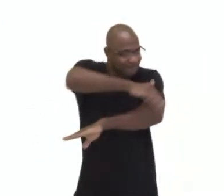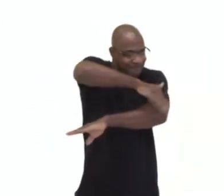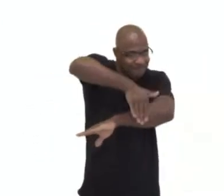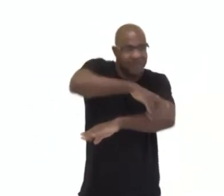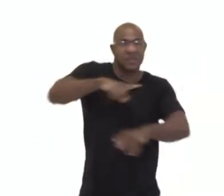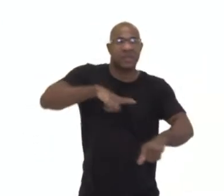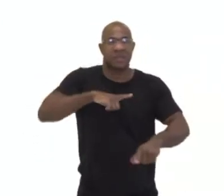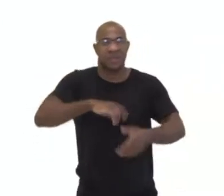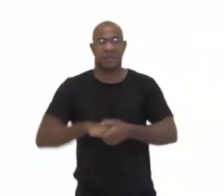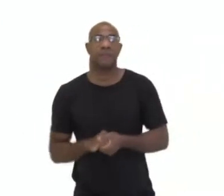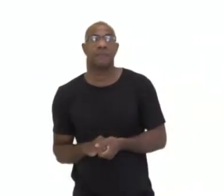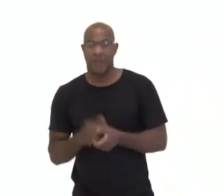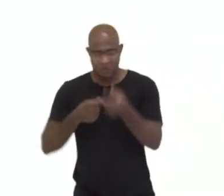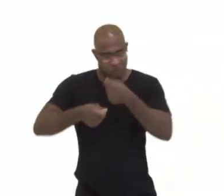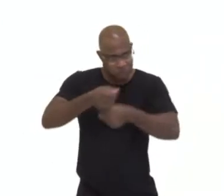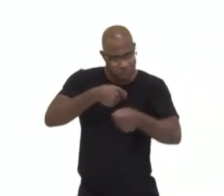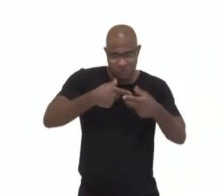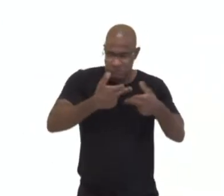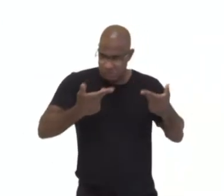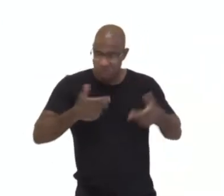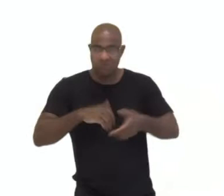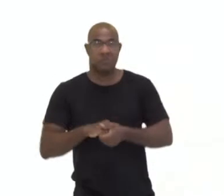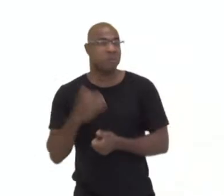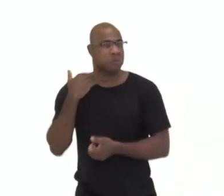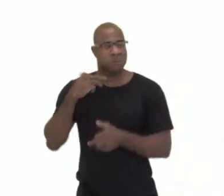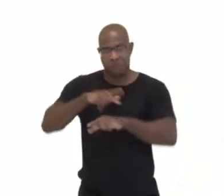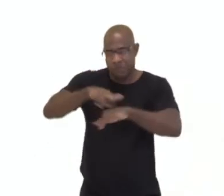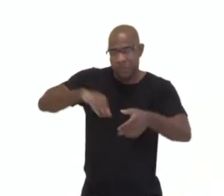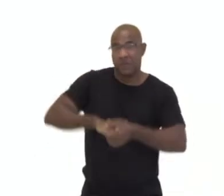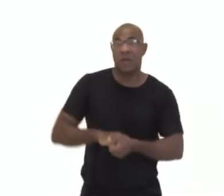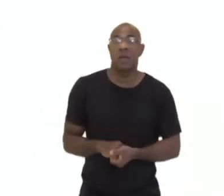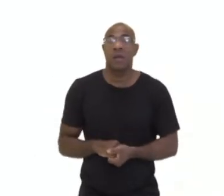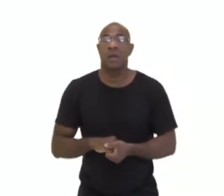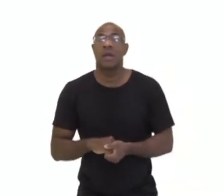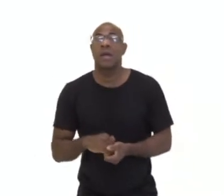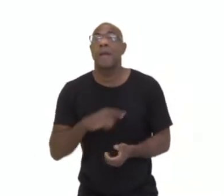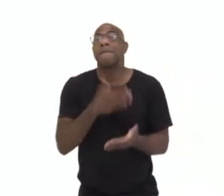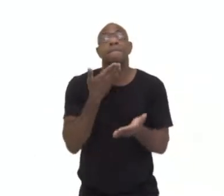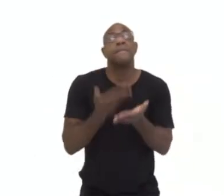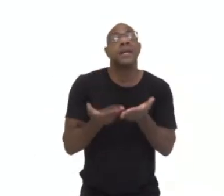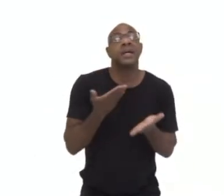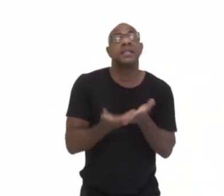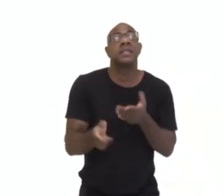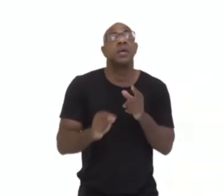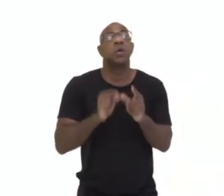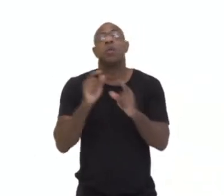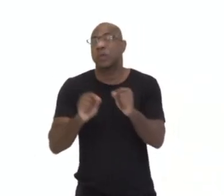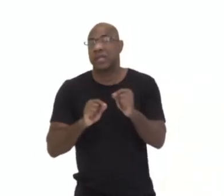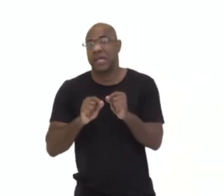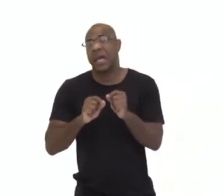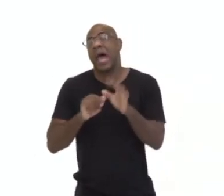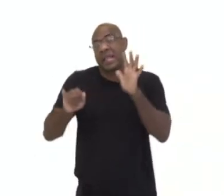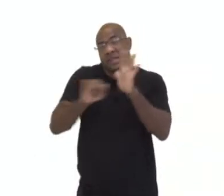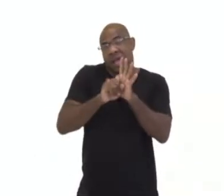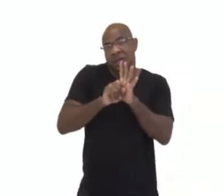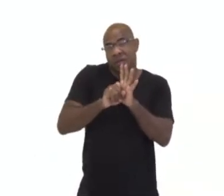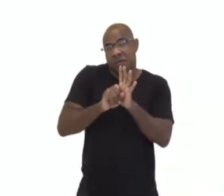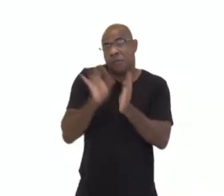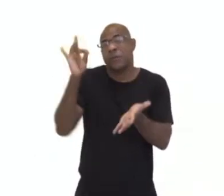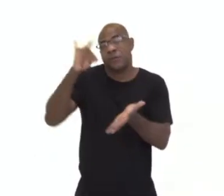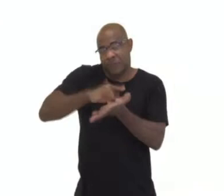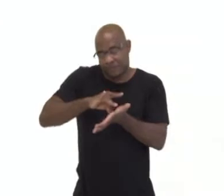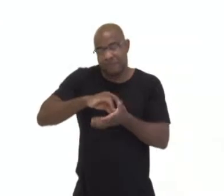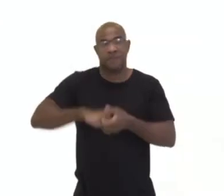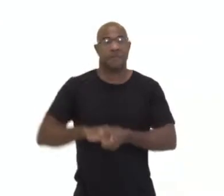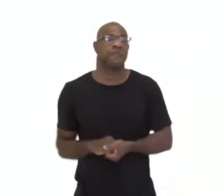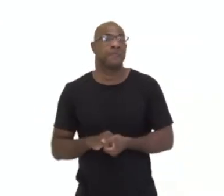agências financeiras. Além da inocência, perdeu nos últimos anos muito de sua identidade original.